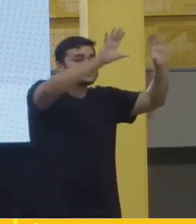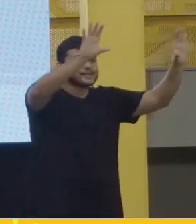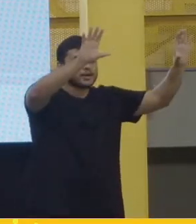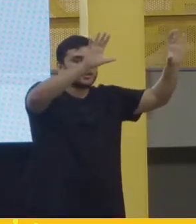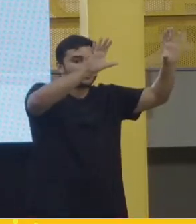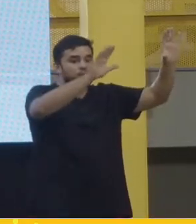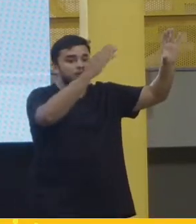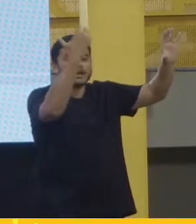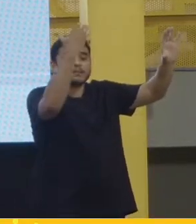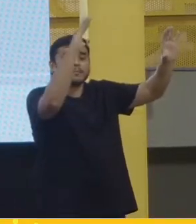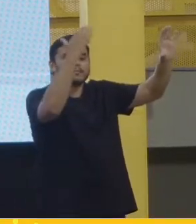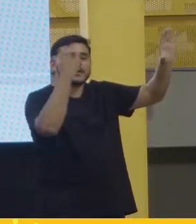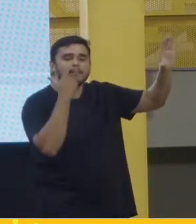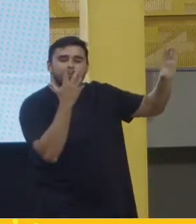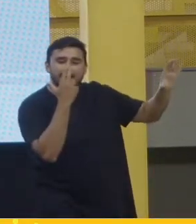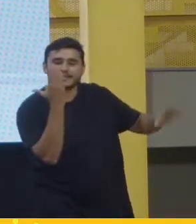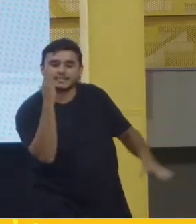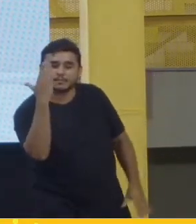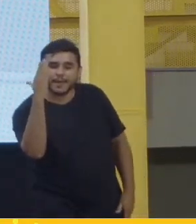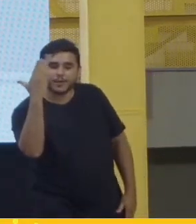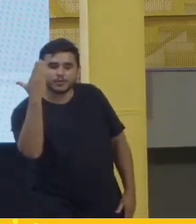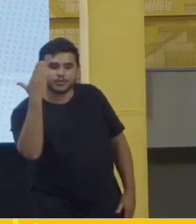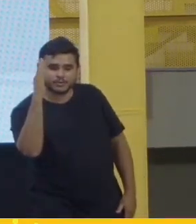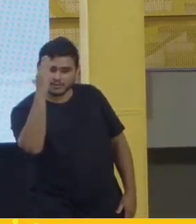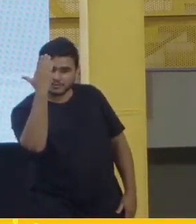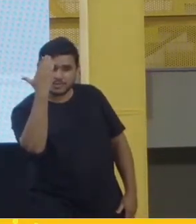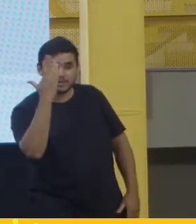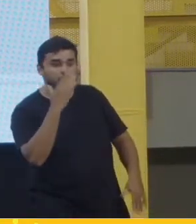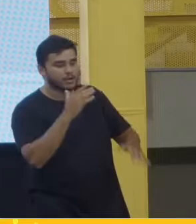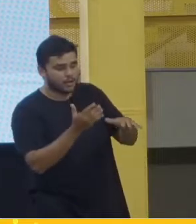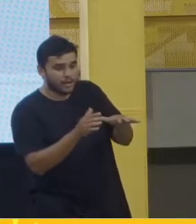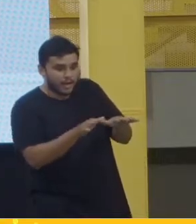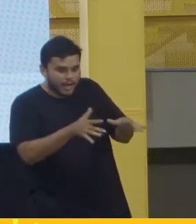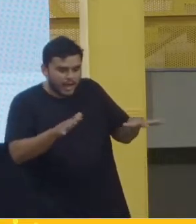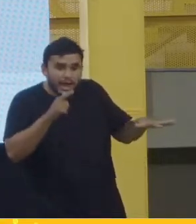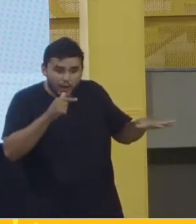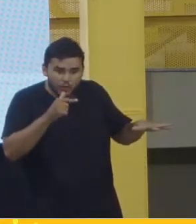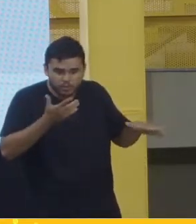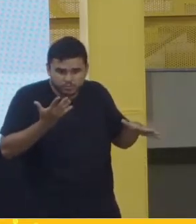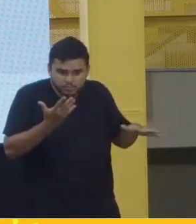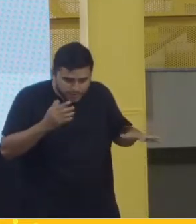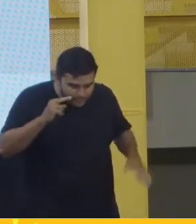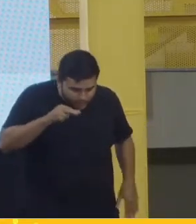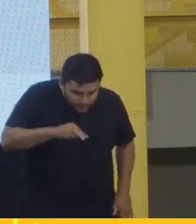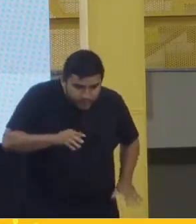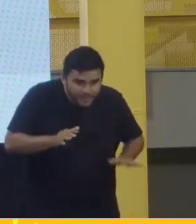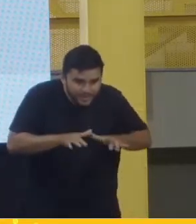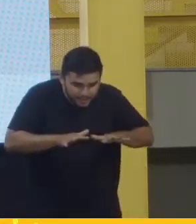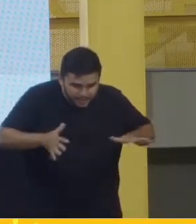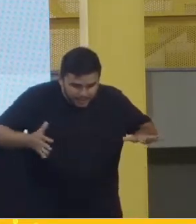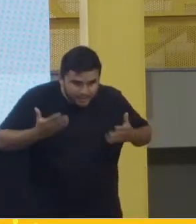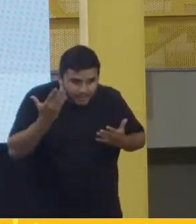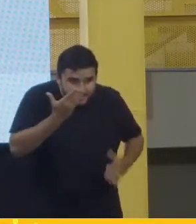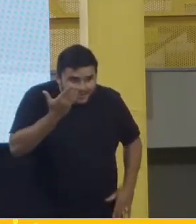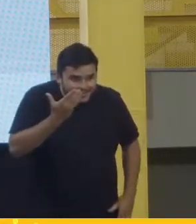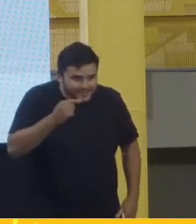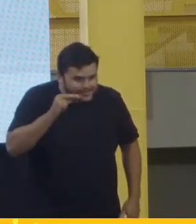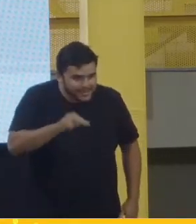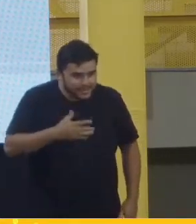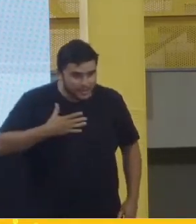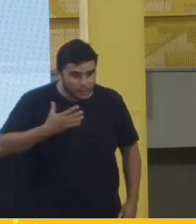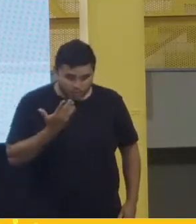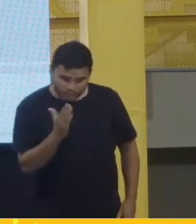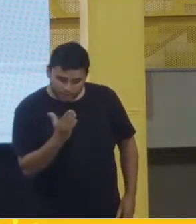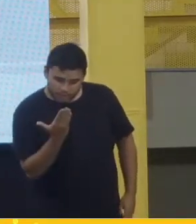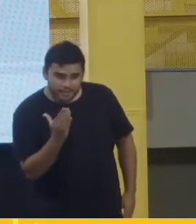que ainda tem um cadinho de coisa para a gente ver. A história do mar é o seguinte: o mar, ele